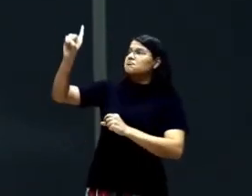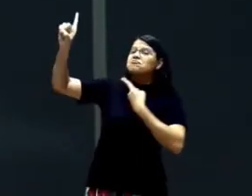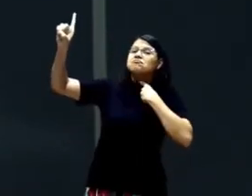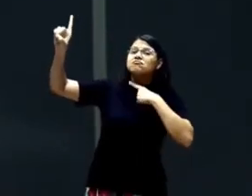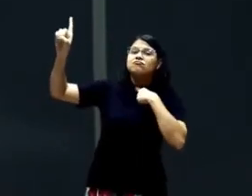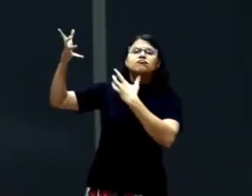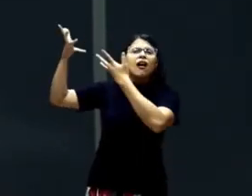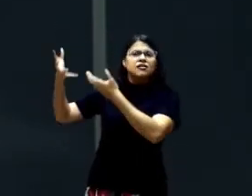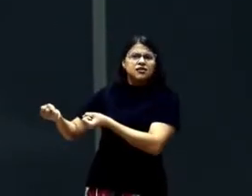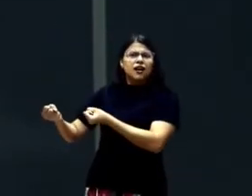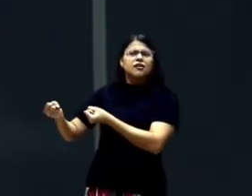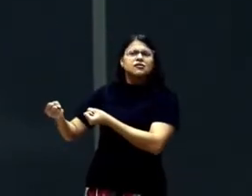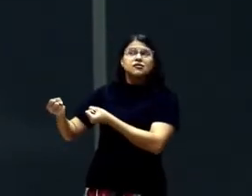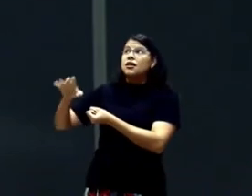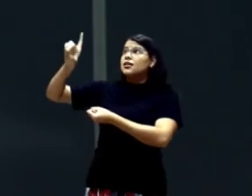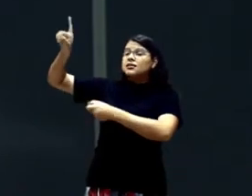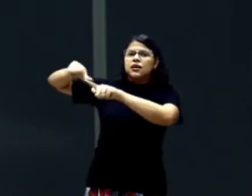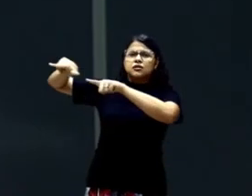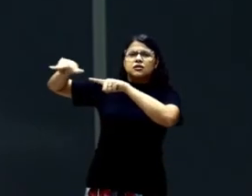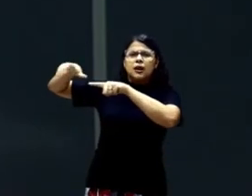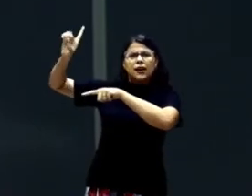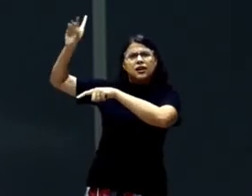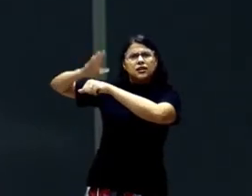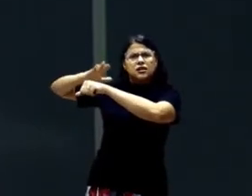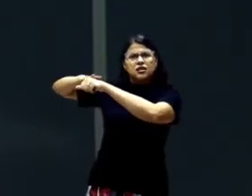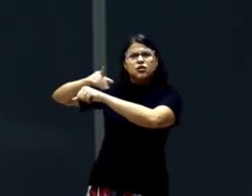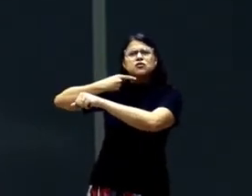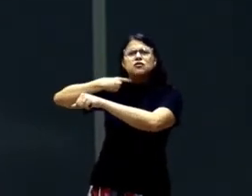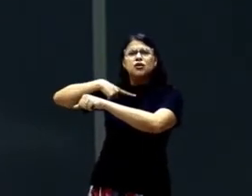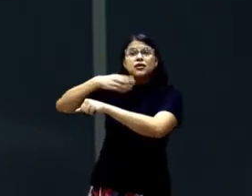Entendendo que esse trabalhar de Deus é melhor para nós.